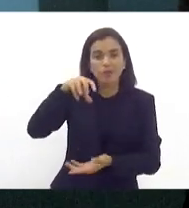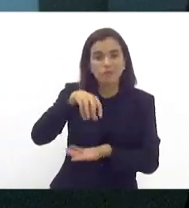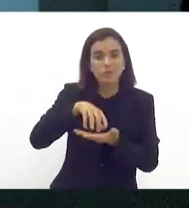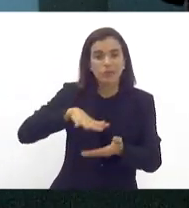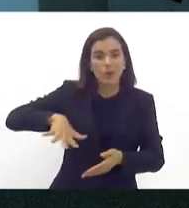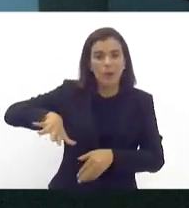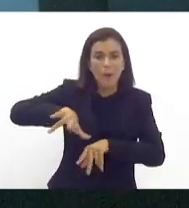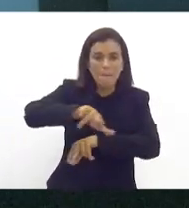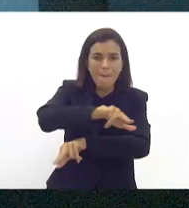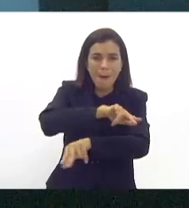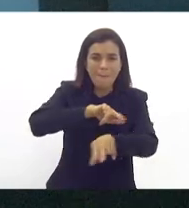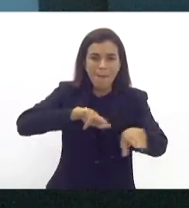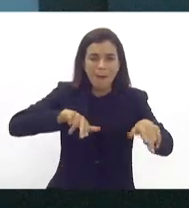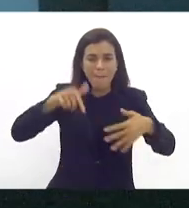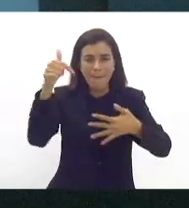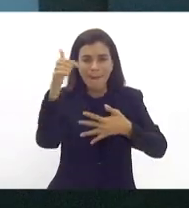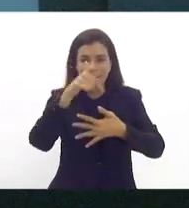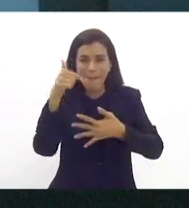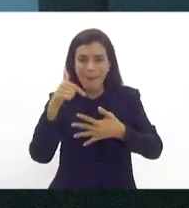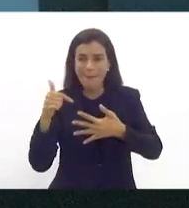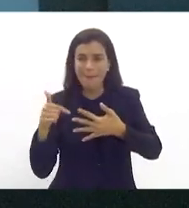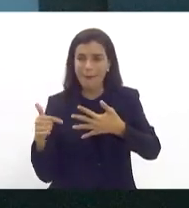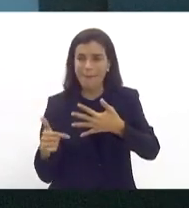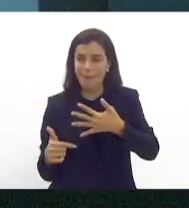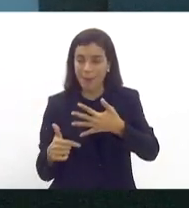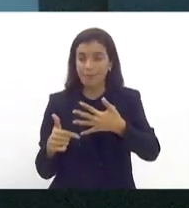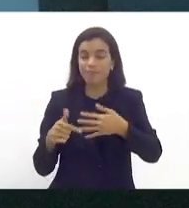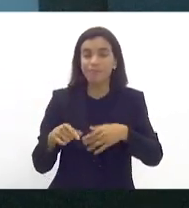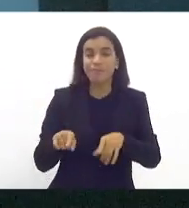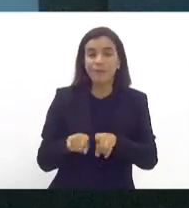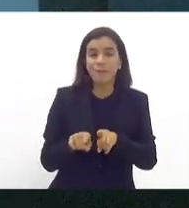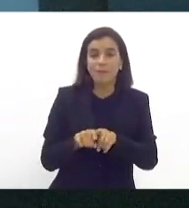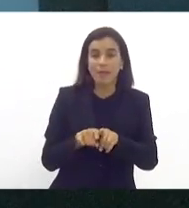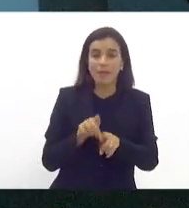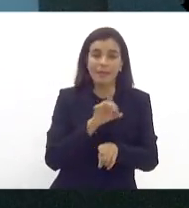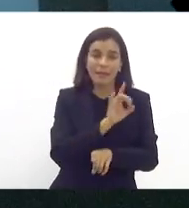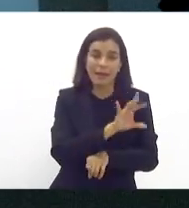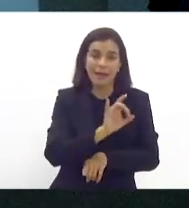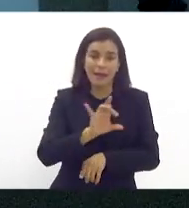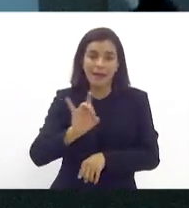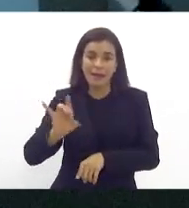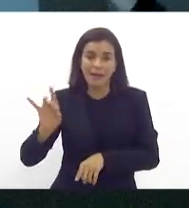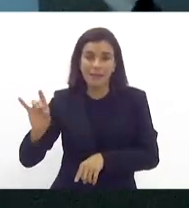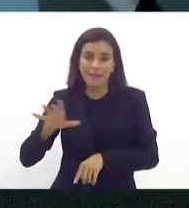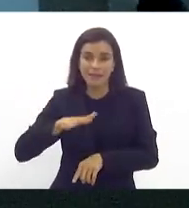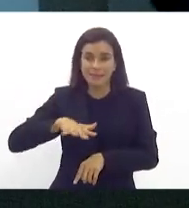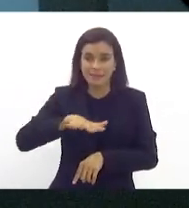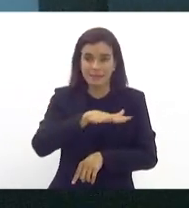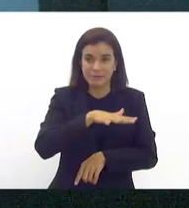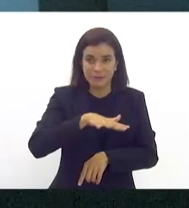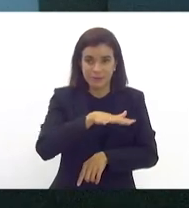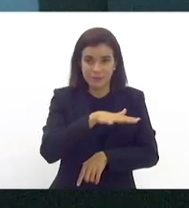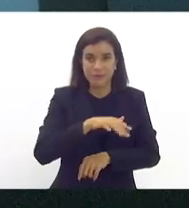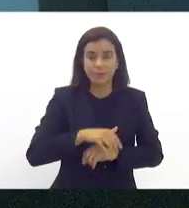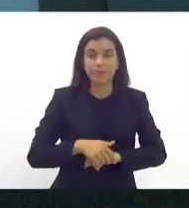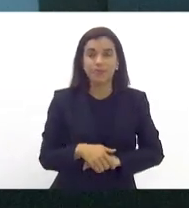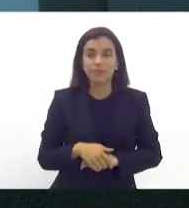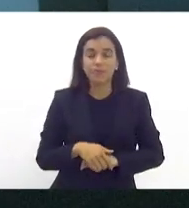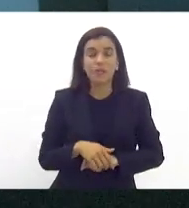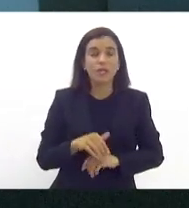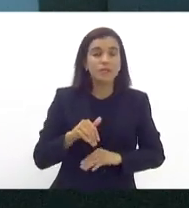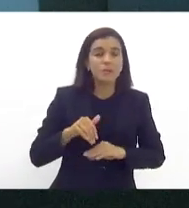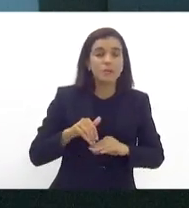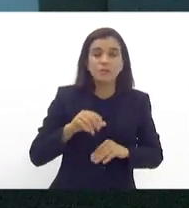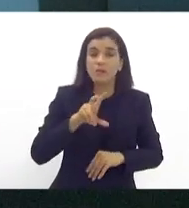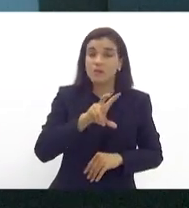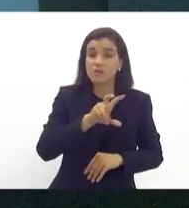tantas especificidades e a gente traz que pela sala de situ s em 22 de novembro desse ano São